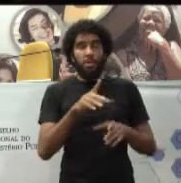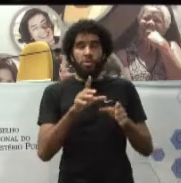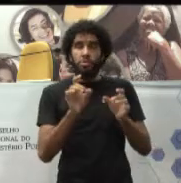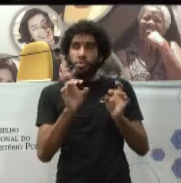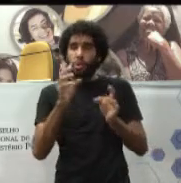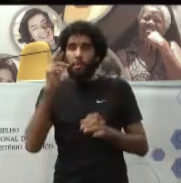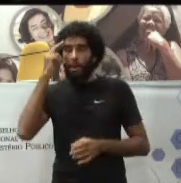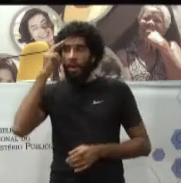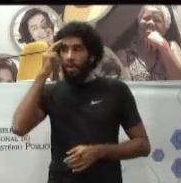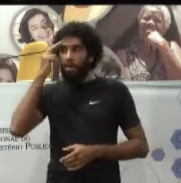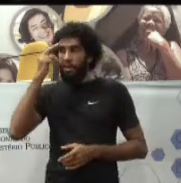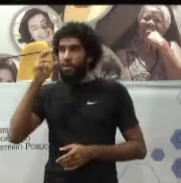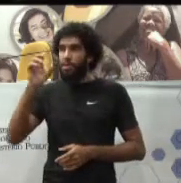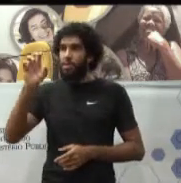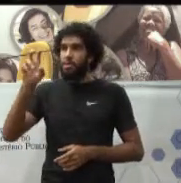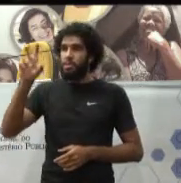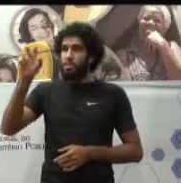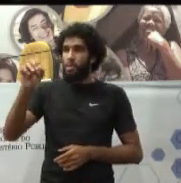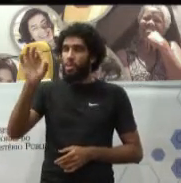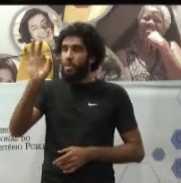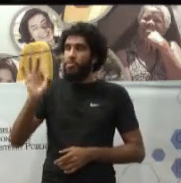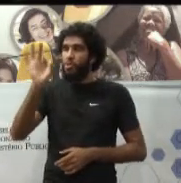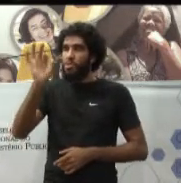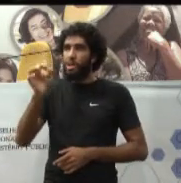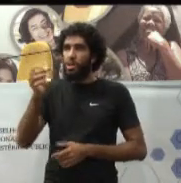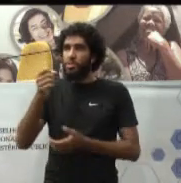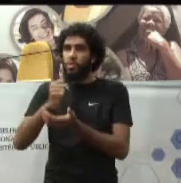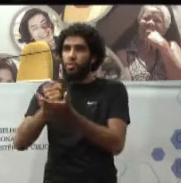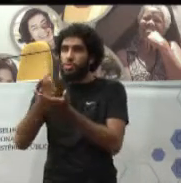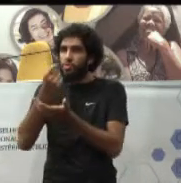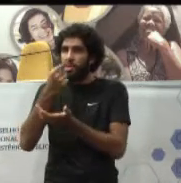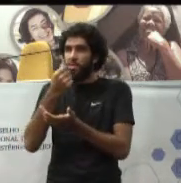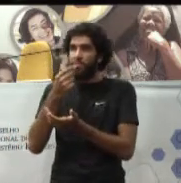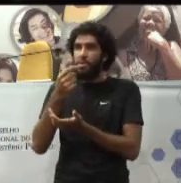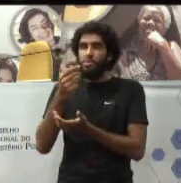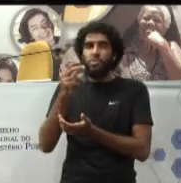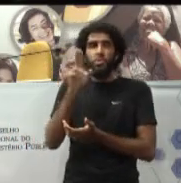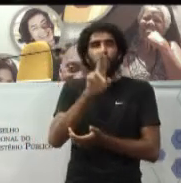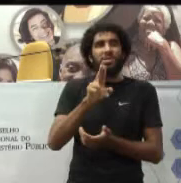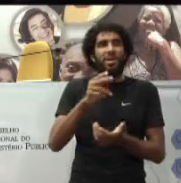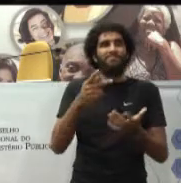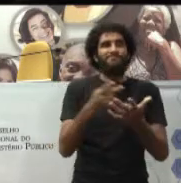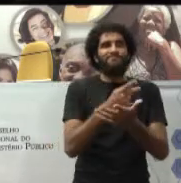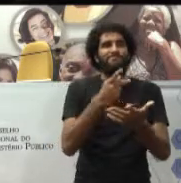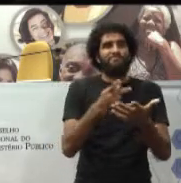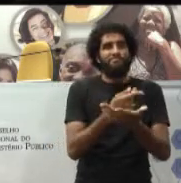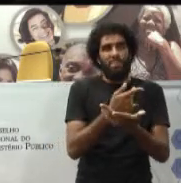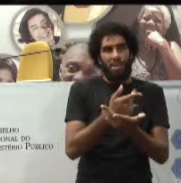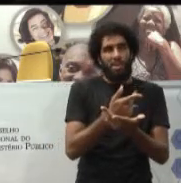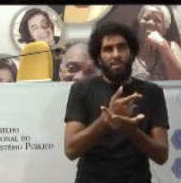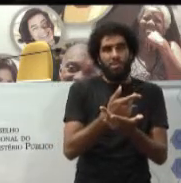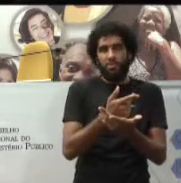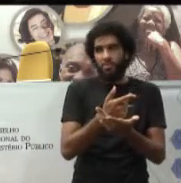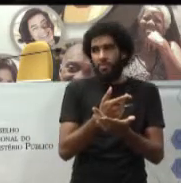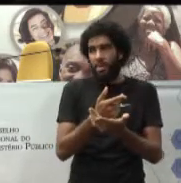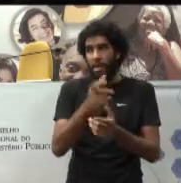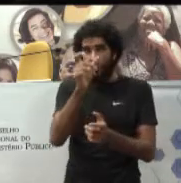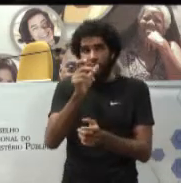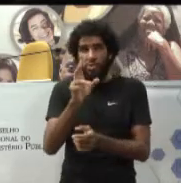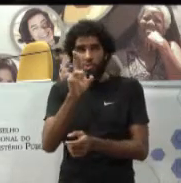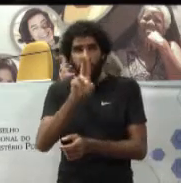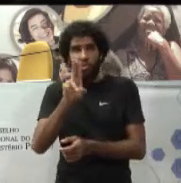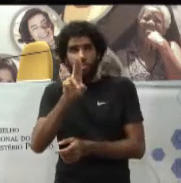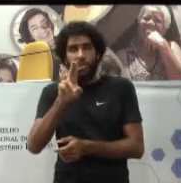nossa 50% dos medicamentos dispensados usados são usados em adequadamente 75 sendo as pressões contra pilotos são